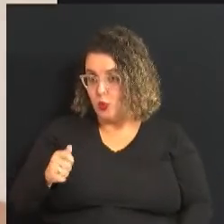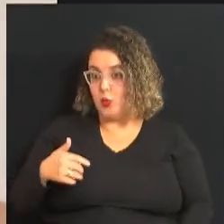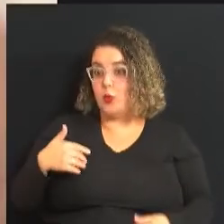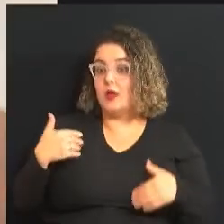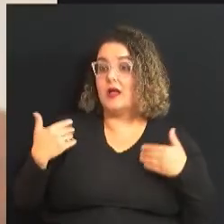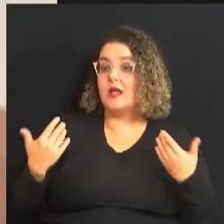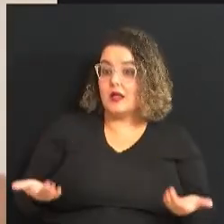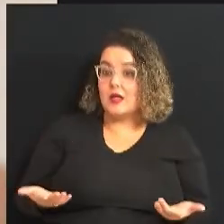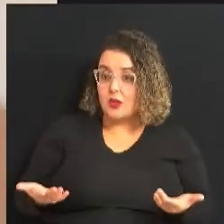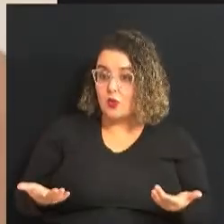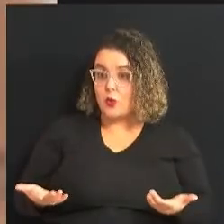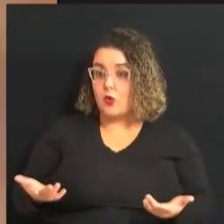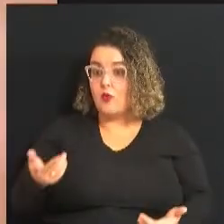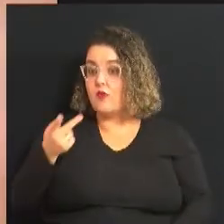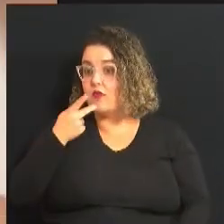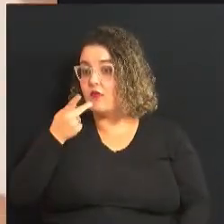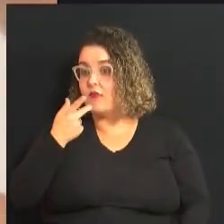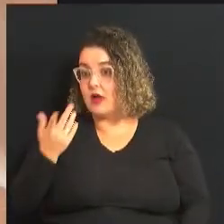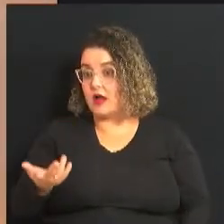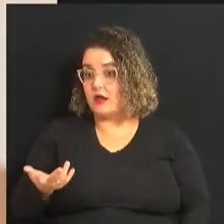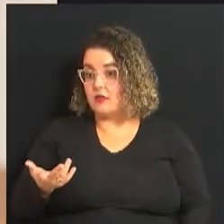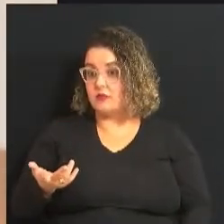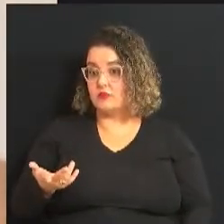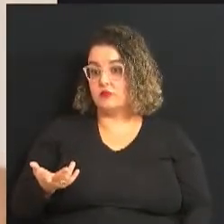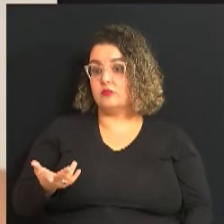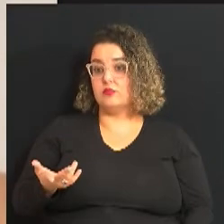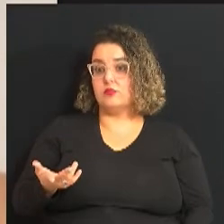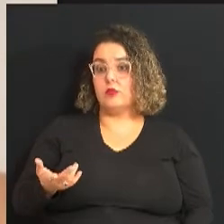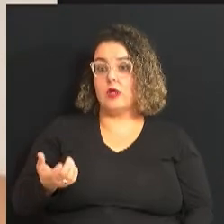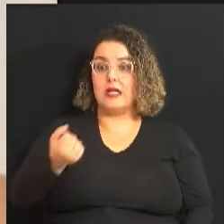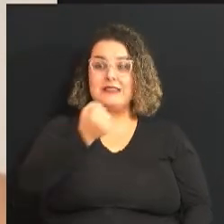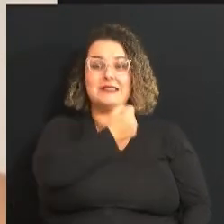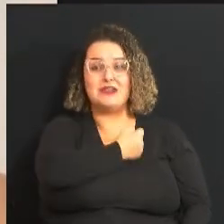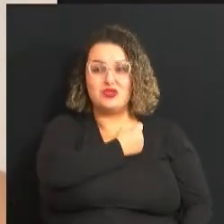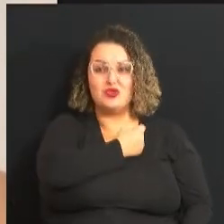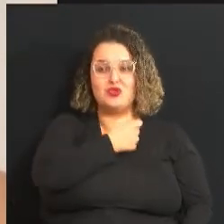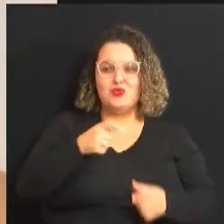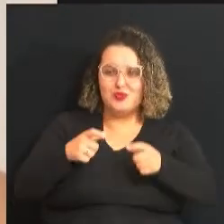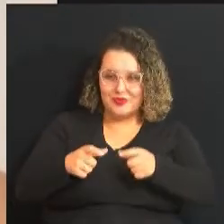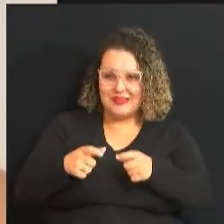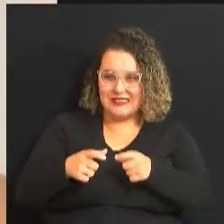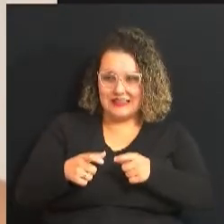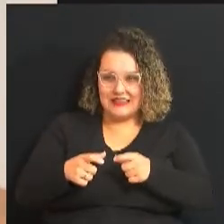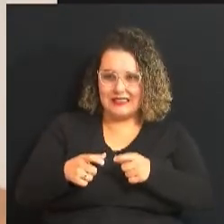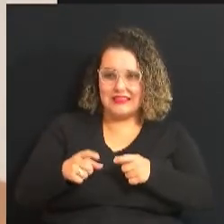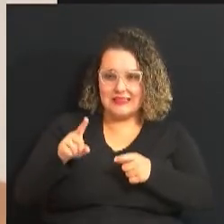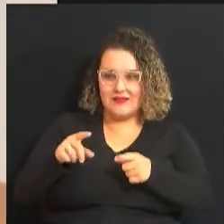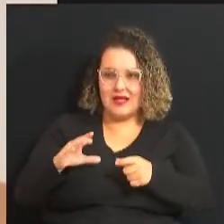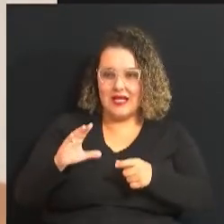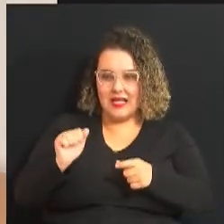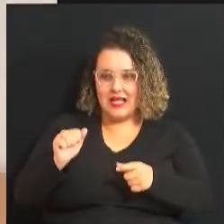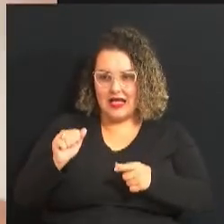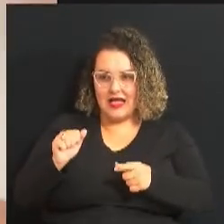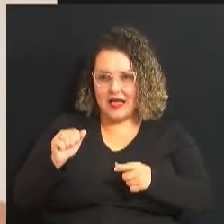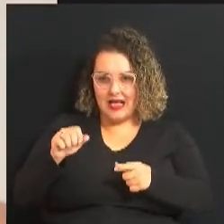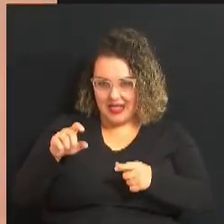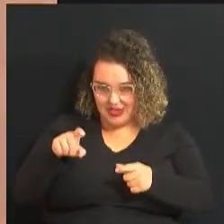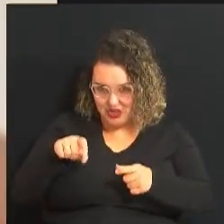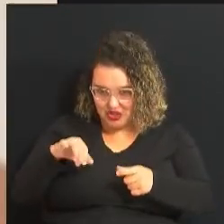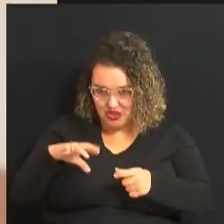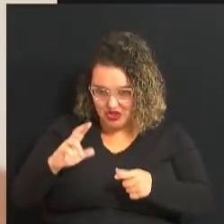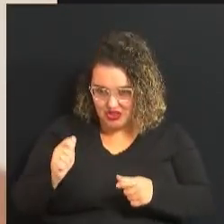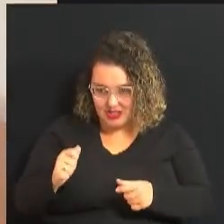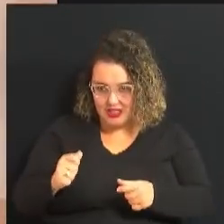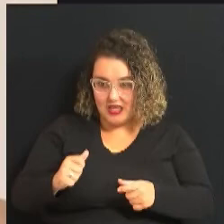qual, eu falo para os pacientes assim, em qual número da caixinha estava essa pílula. A gente sabe que as pílulas, as 11